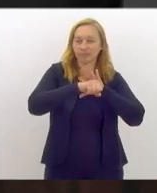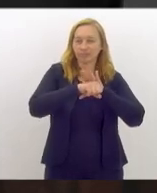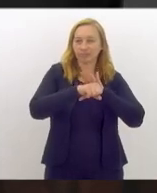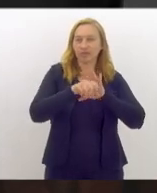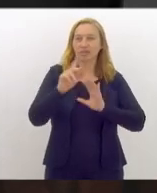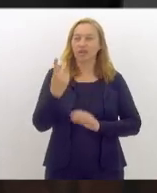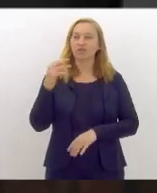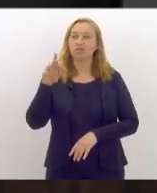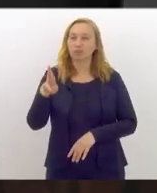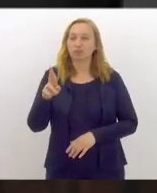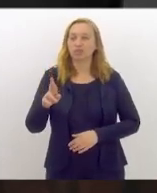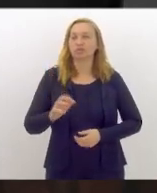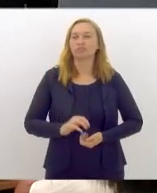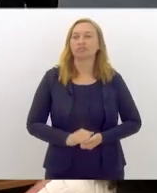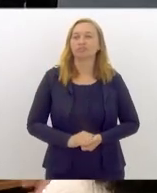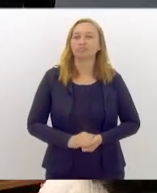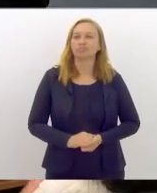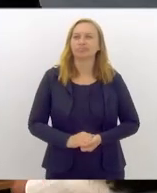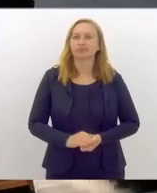Dália